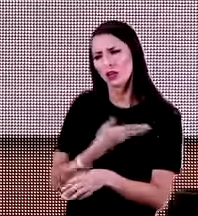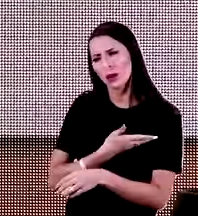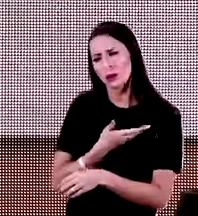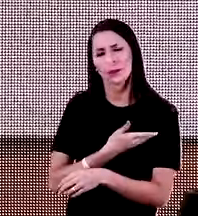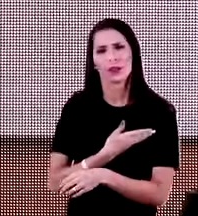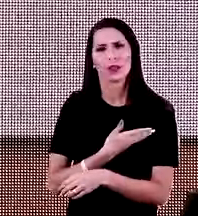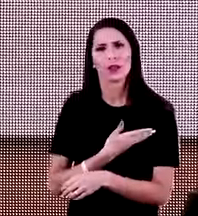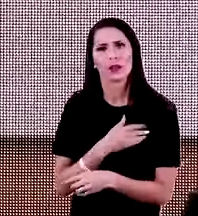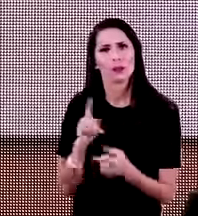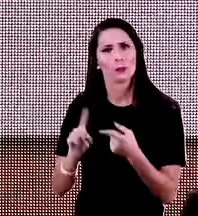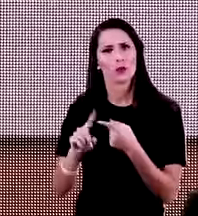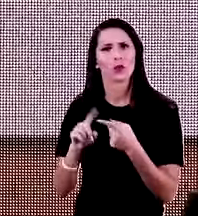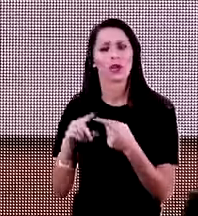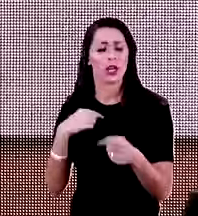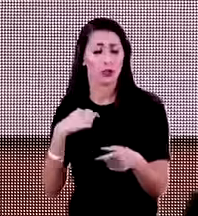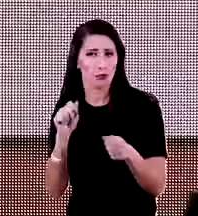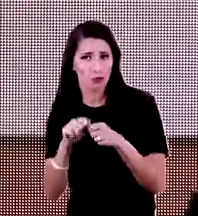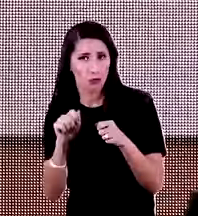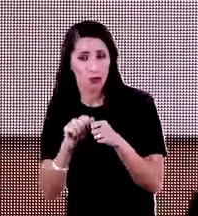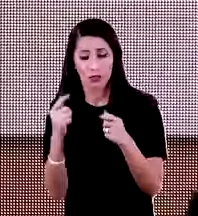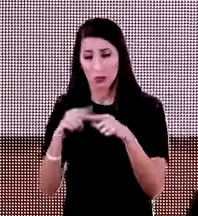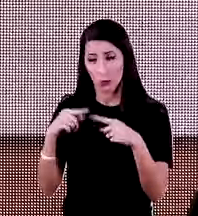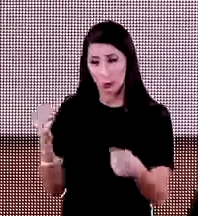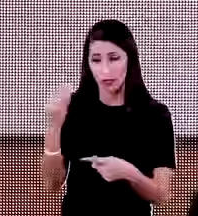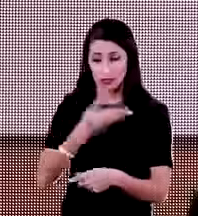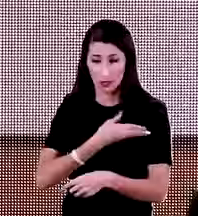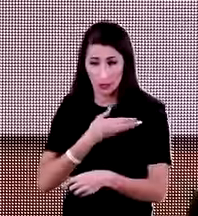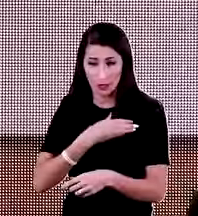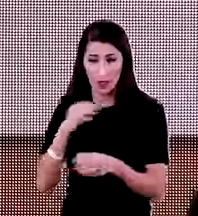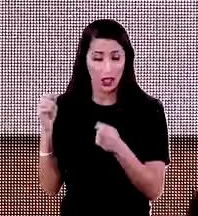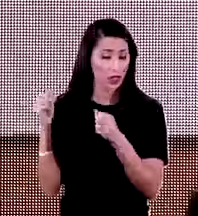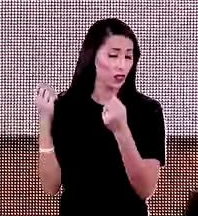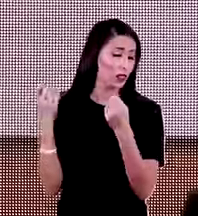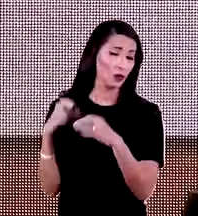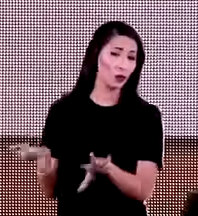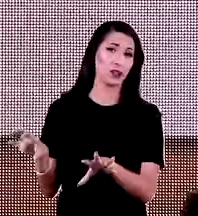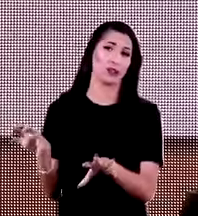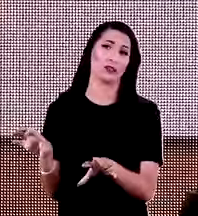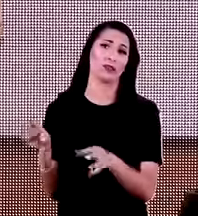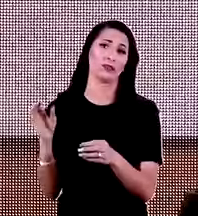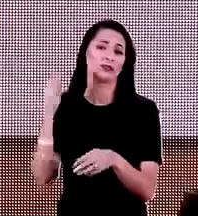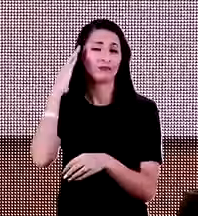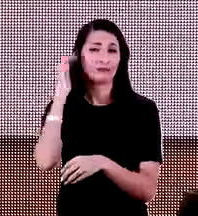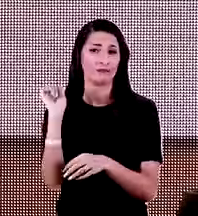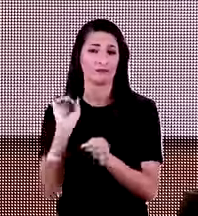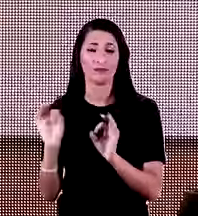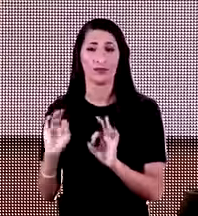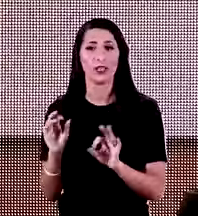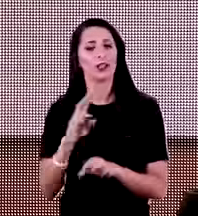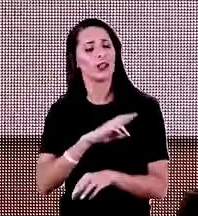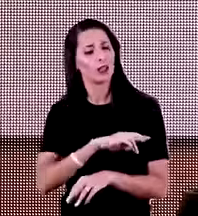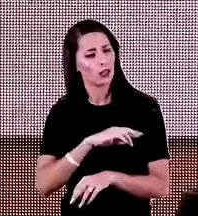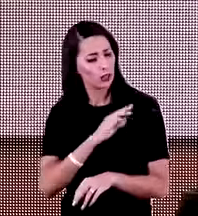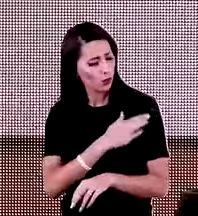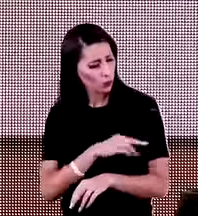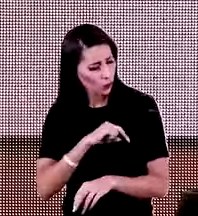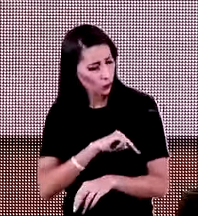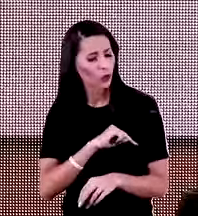bem o teu comportamento, porque foi exatamente isso que Noemi fez. Mas a bichinha da Ruth era quente, era ou não